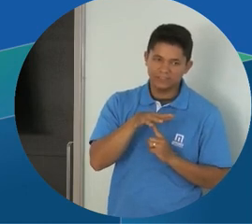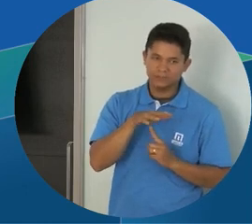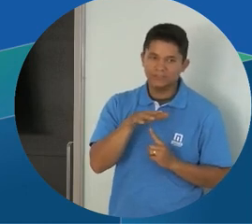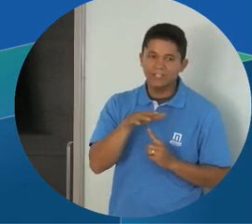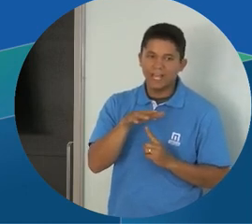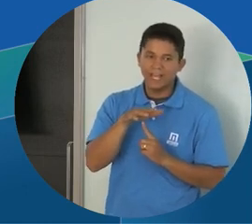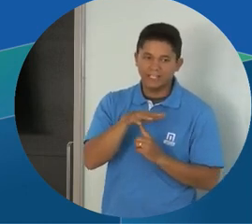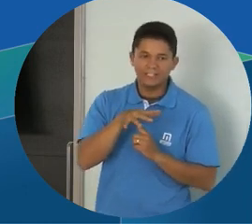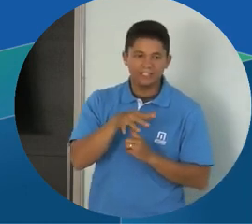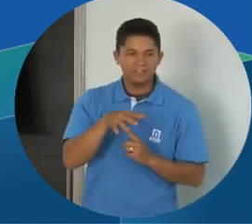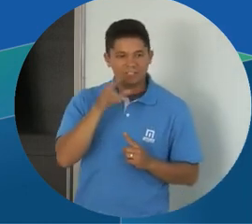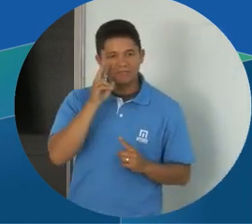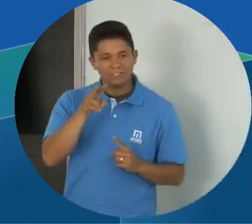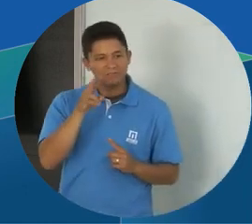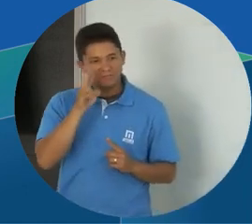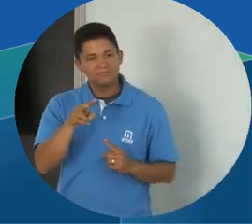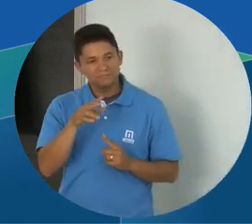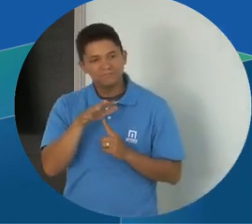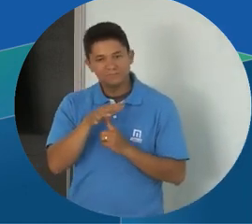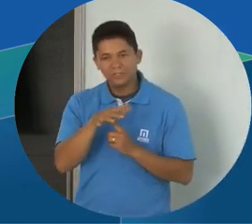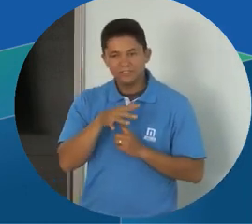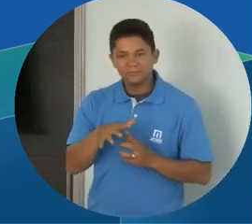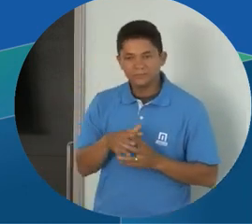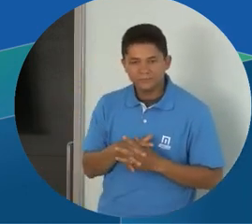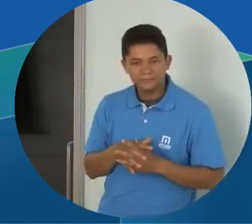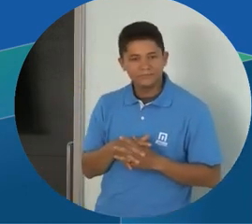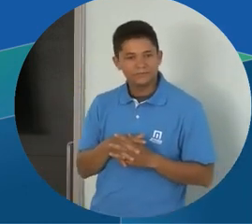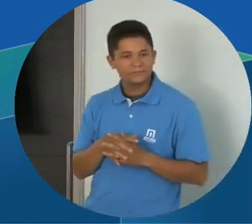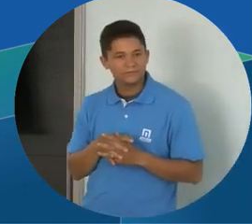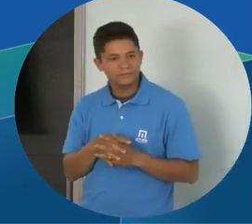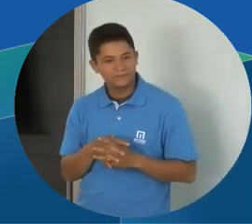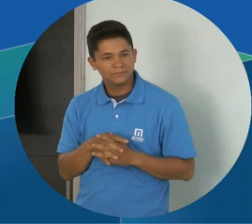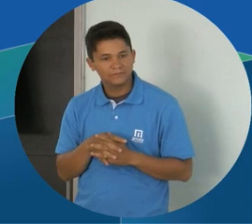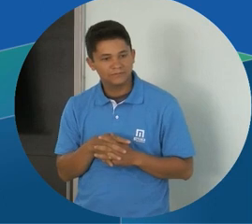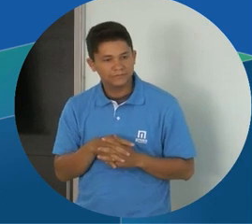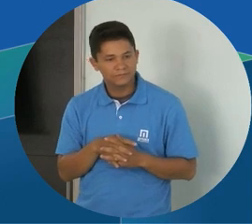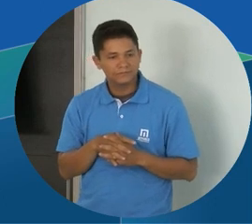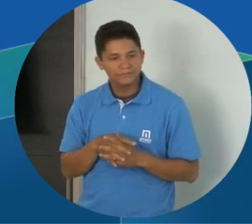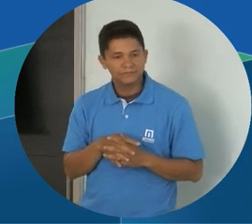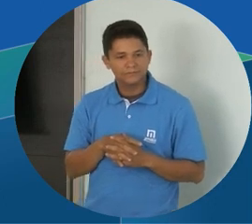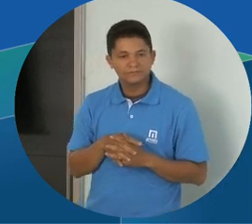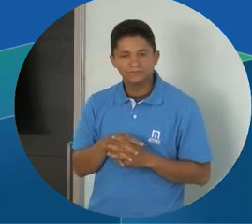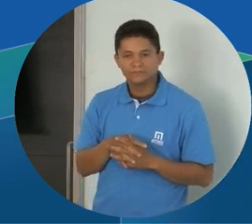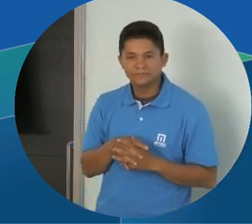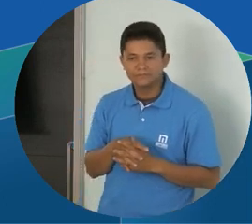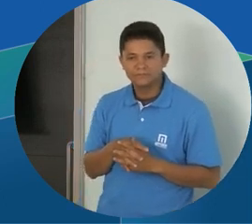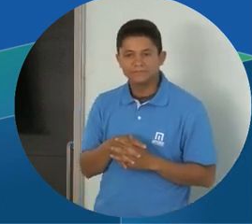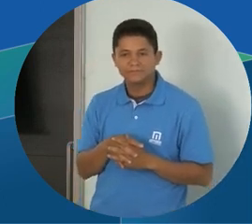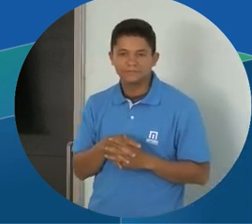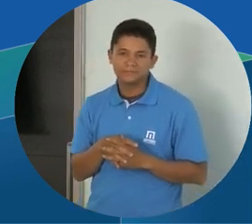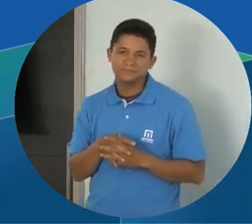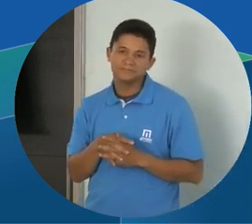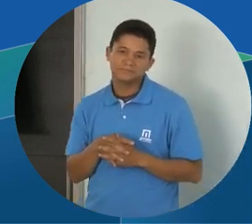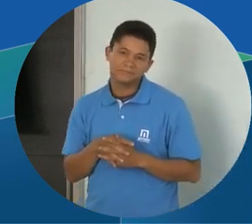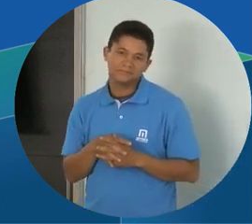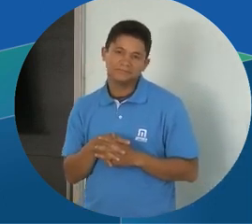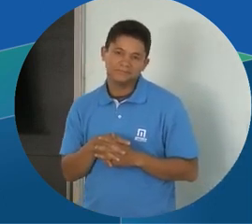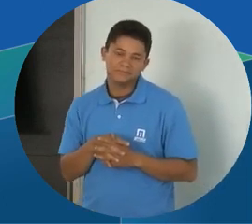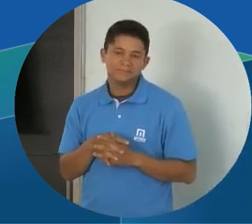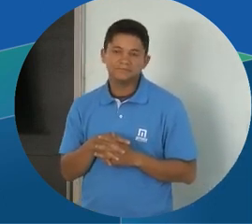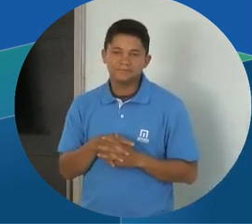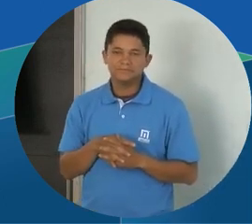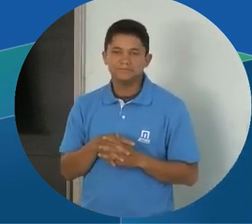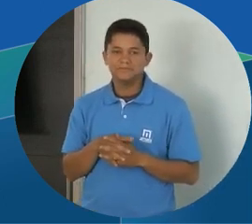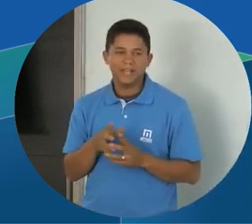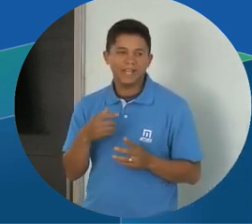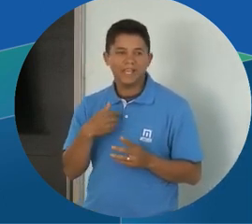Então, é basicamente isso, é um somatório para o caso de flutuação, primeiro. O segundo é o caso de deslizamento